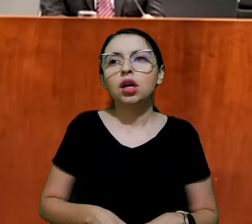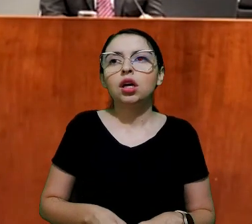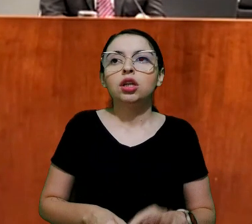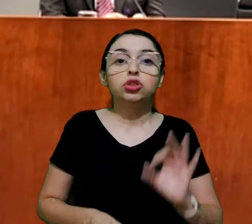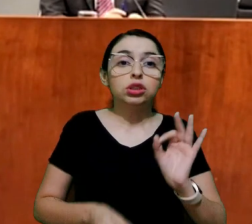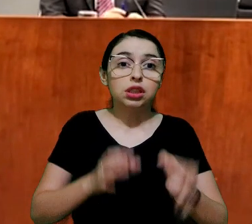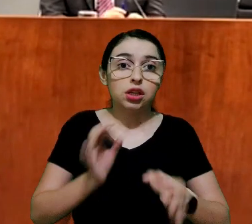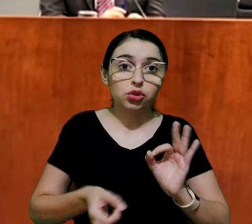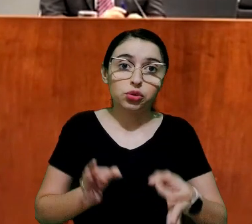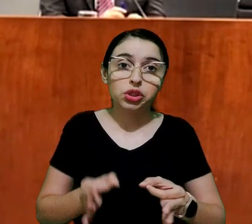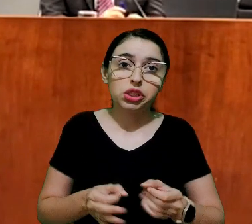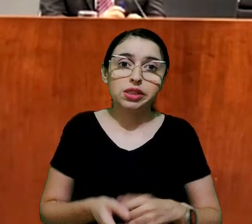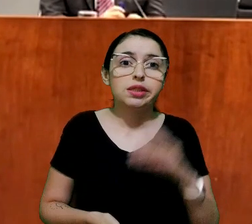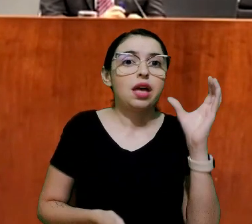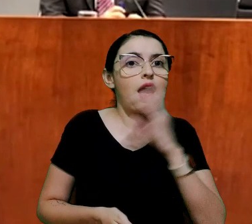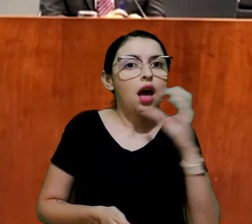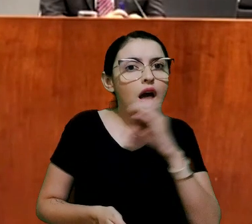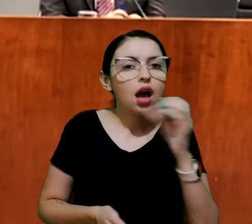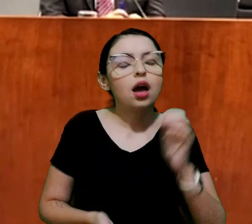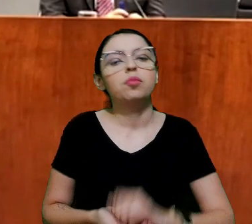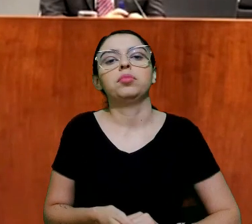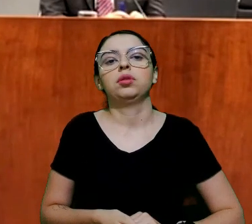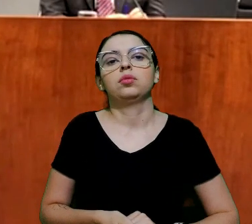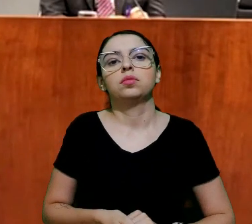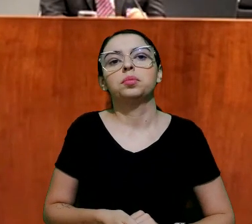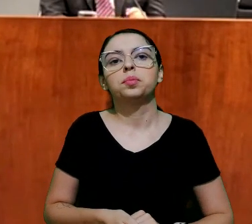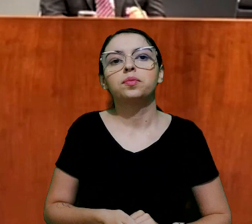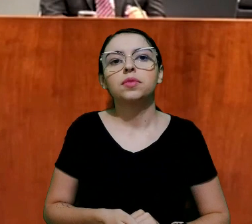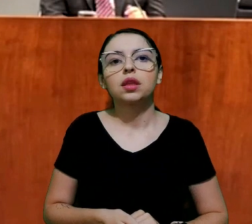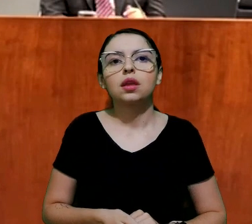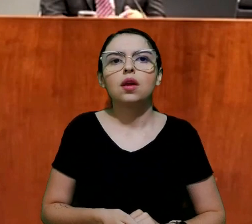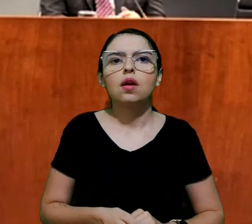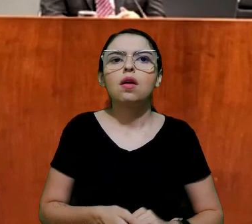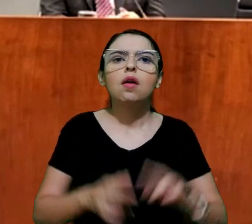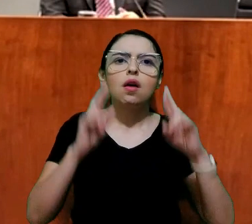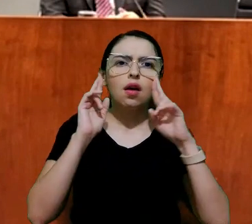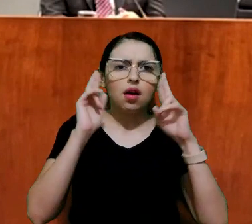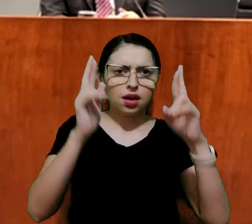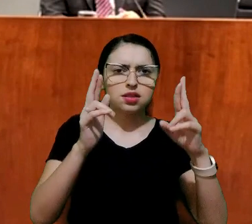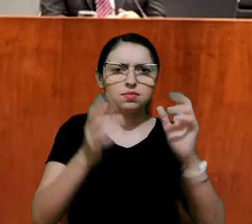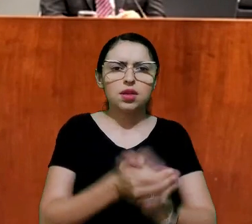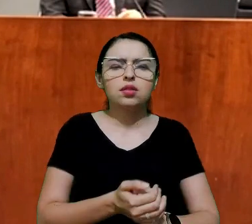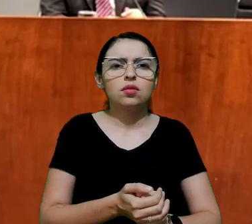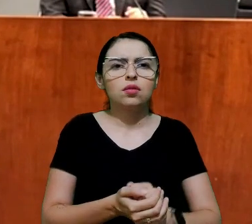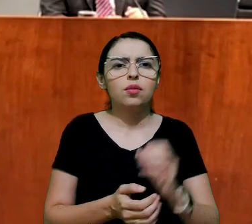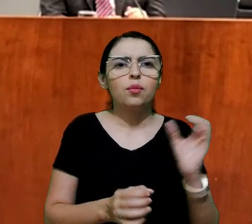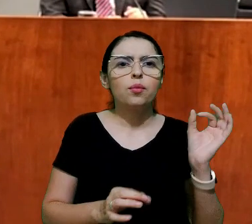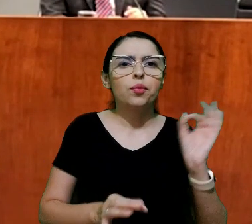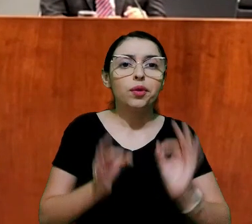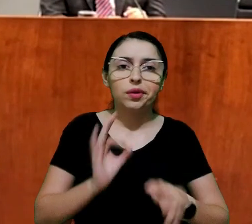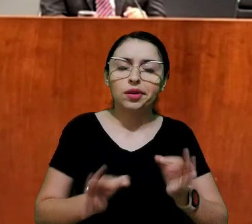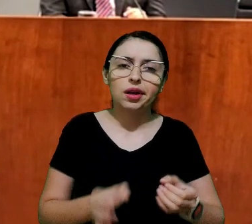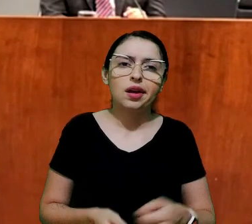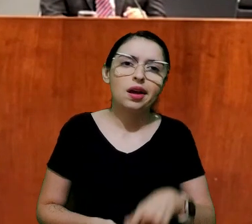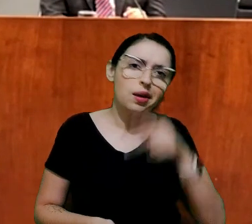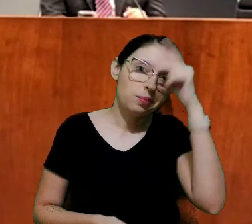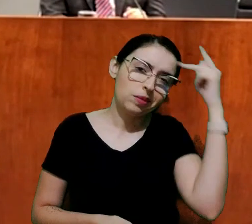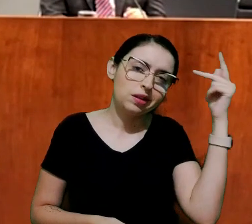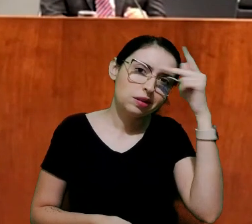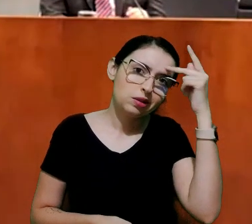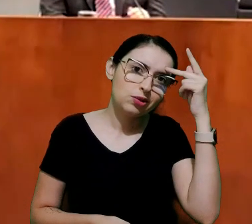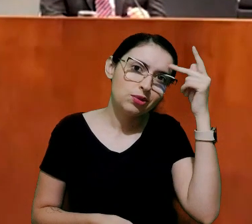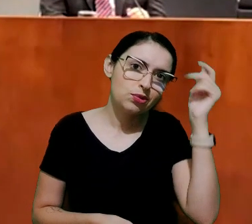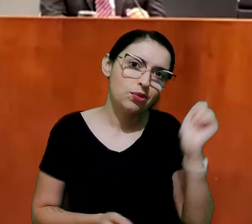rápido, ainda que seja um procedimento, mas isso é uma ordem judicial que tem que vir. Não é o sujeito encostar o